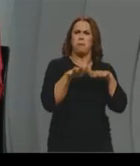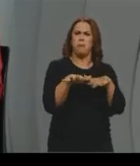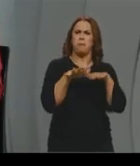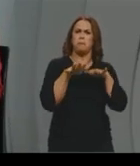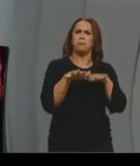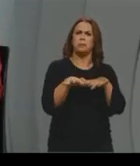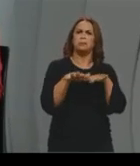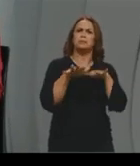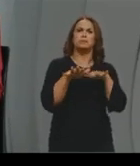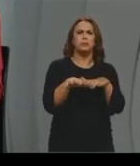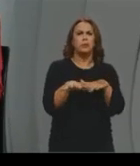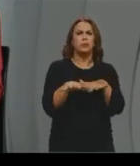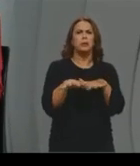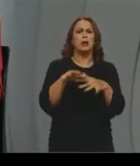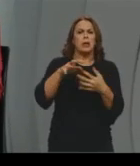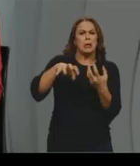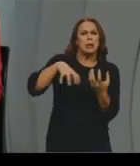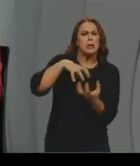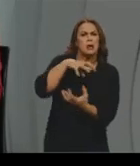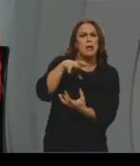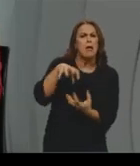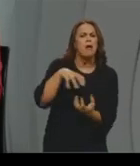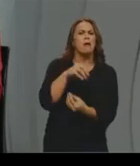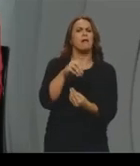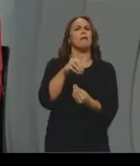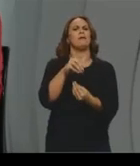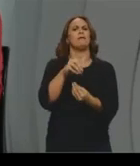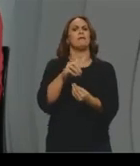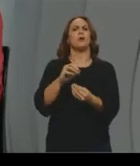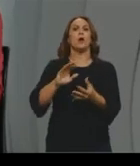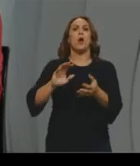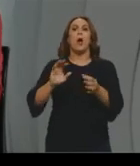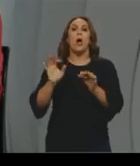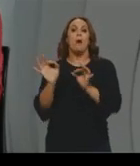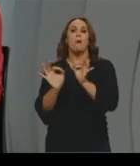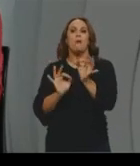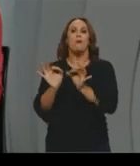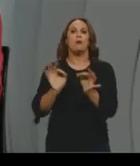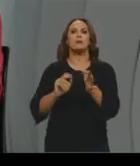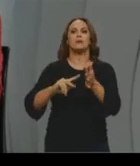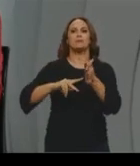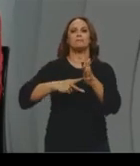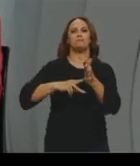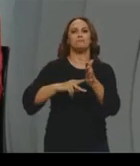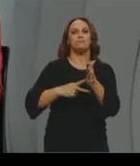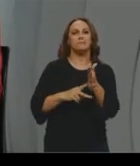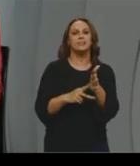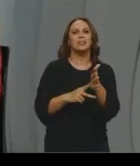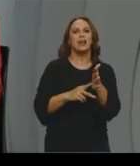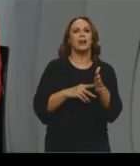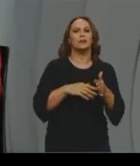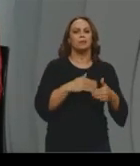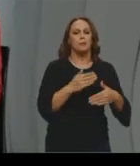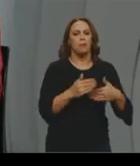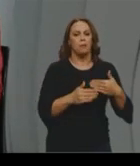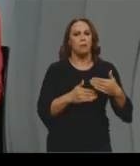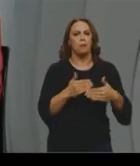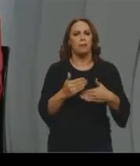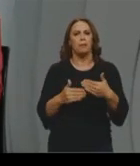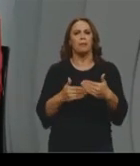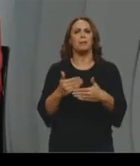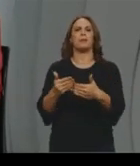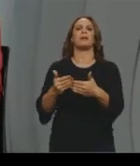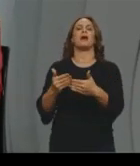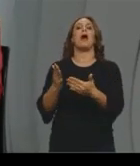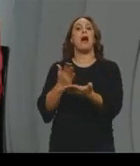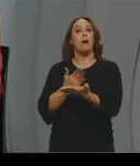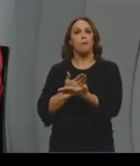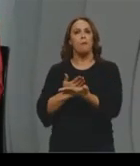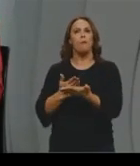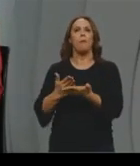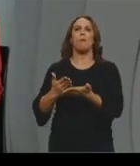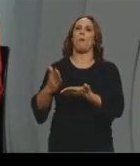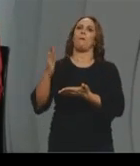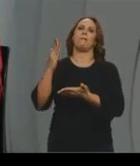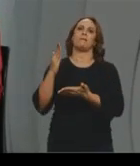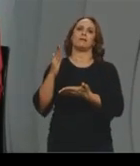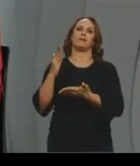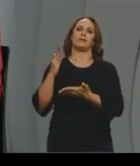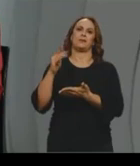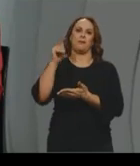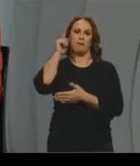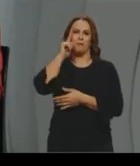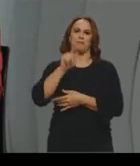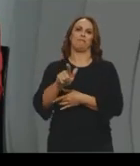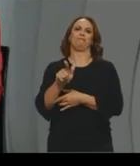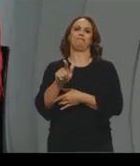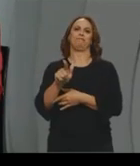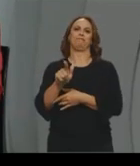manifestações, com greves, né, com organização e sindicato, é que a gente vai ter ao longo da história avanços. Esses avanços, eles não são rápidos, né?